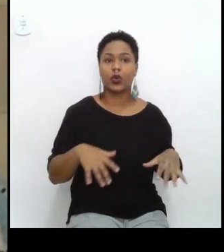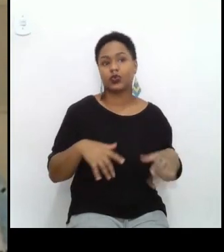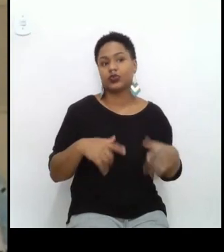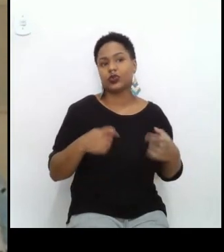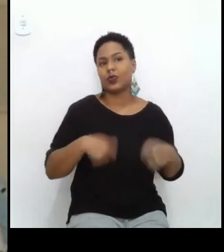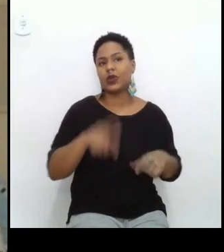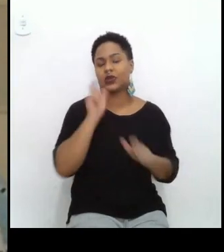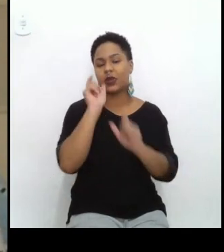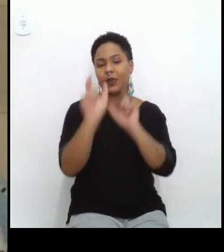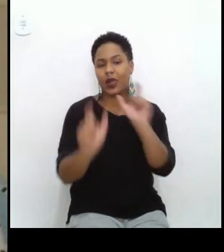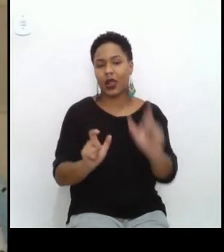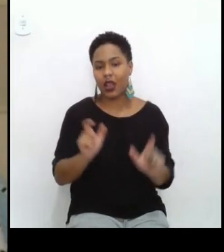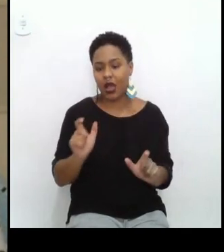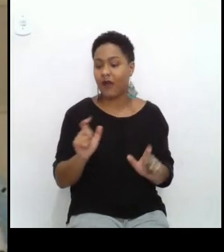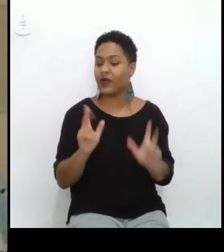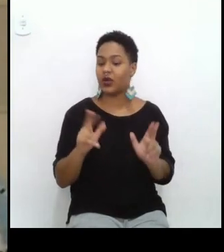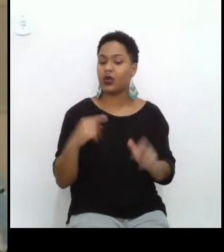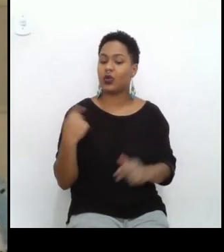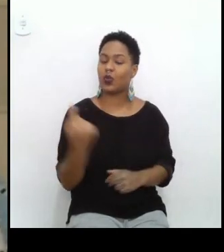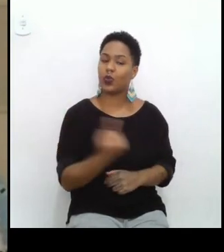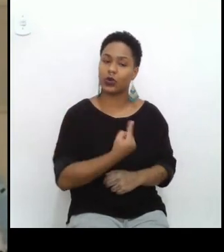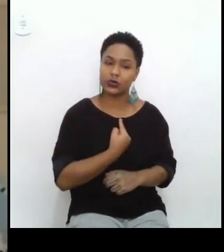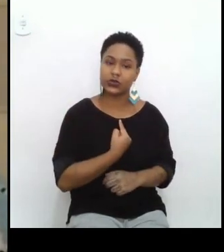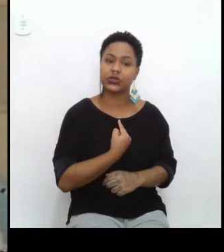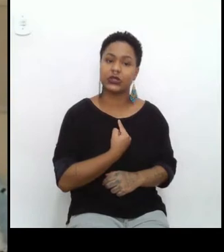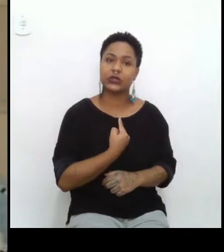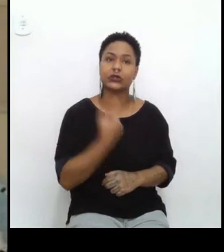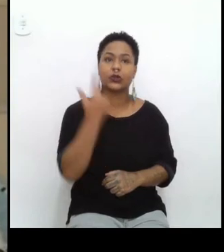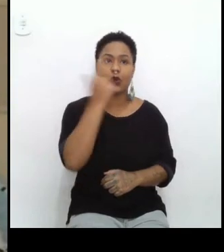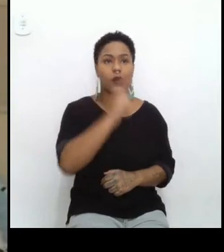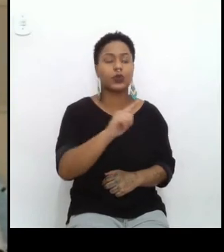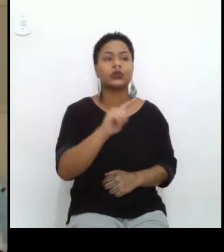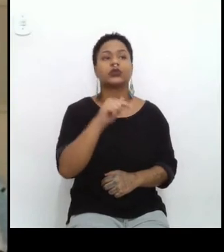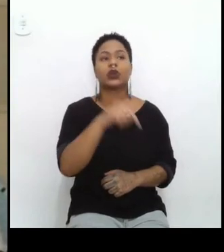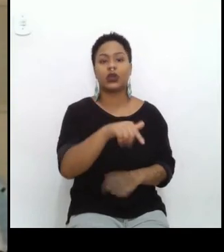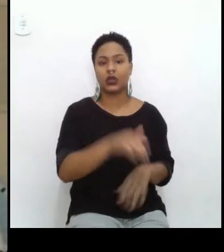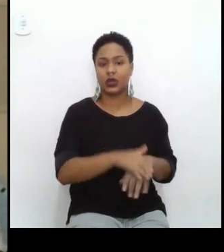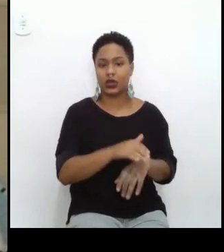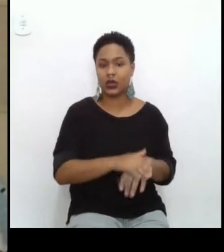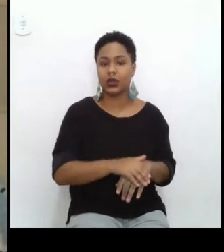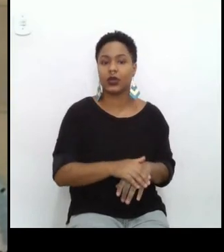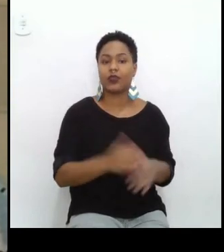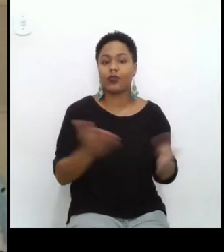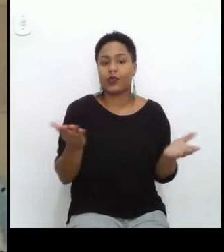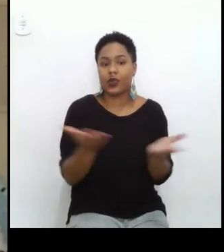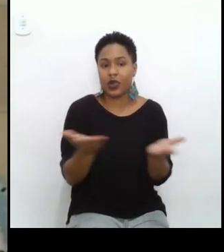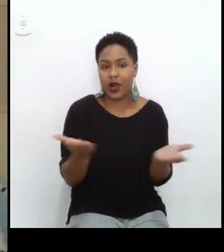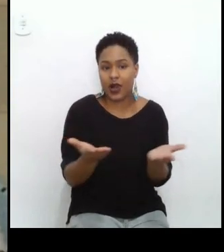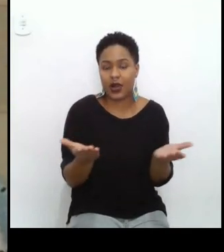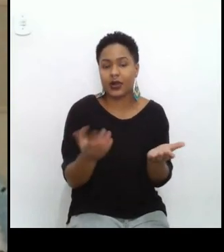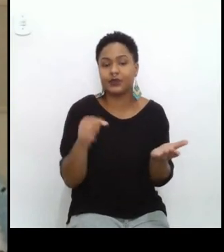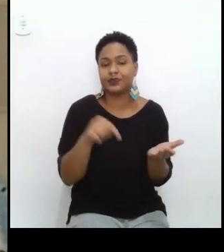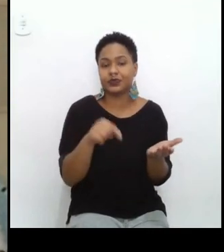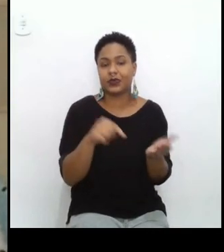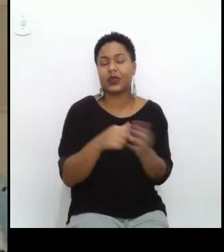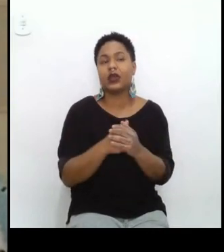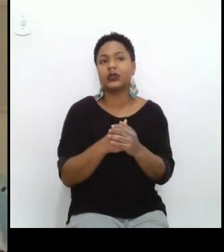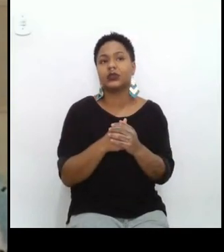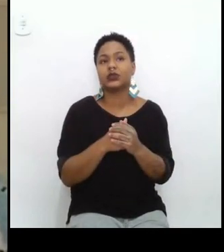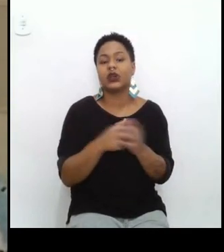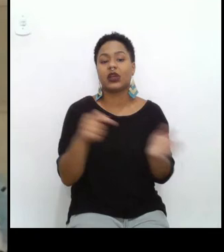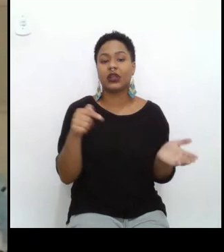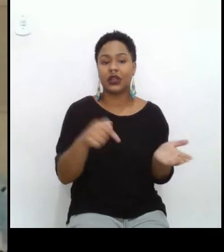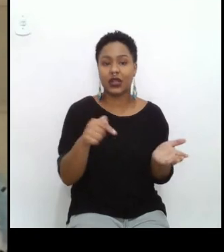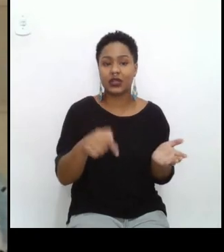palavras como a gente consegue aqui inclusive nesta nessa eu nasci